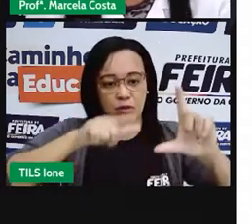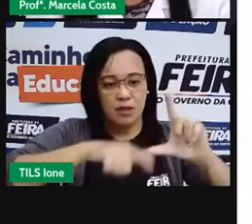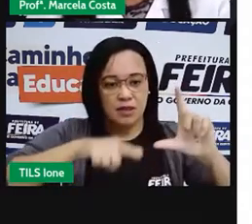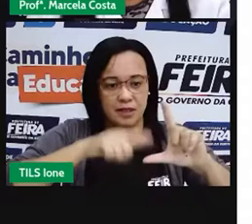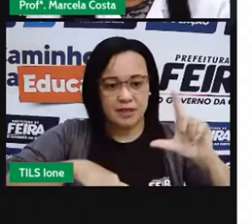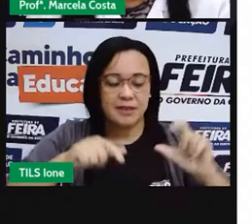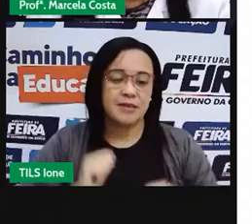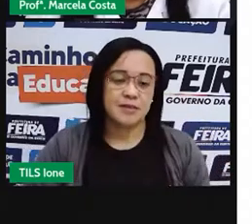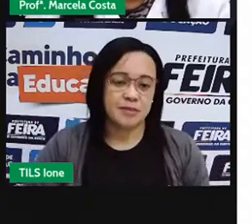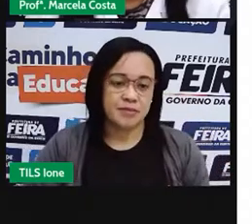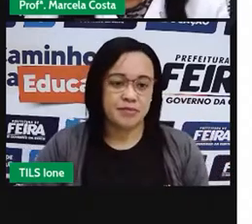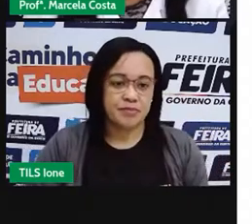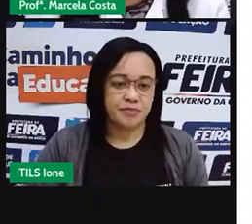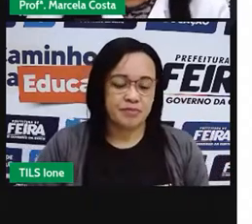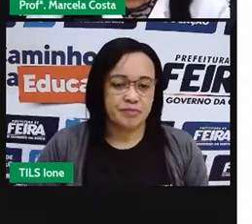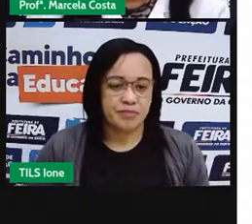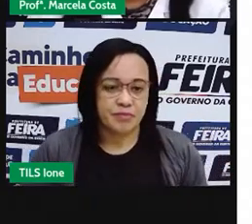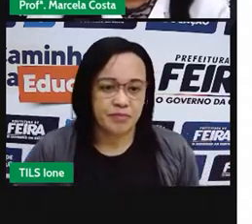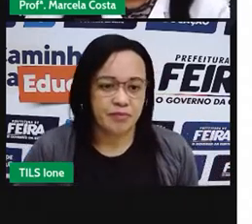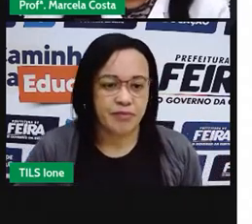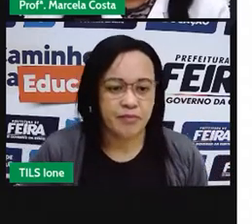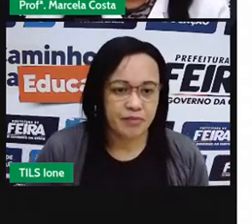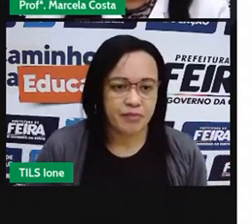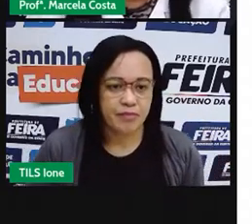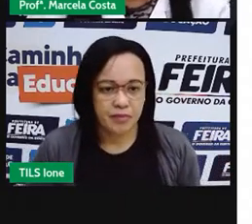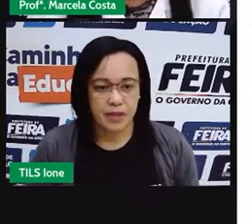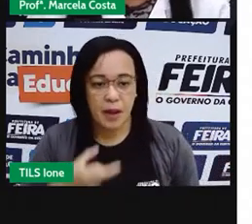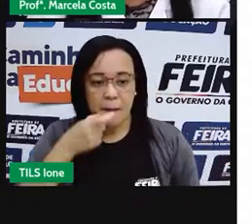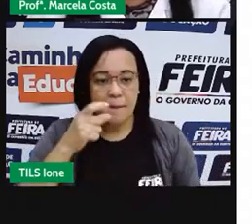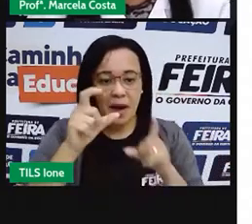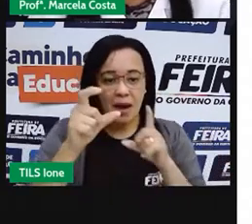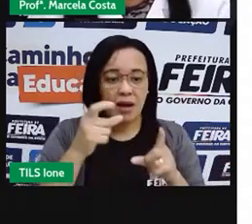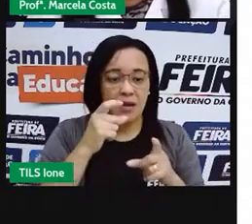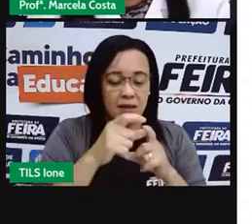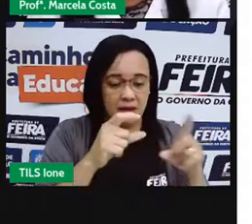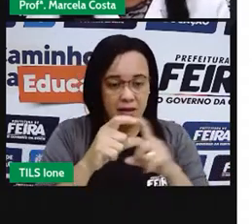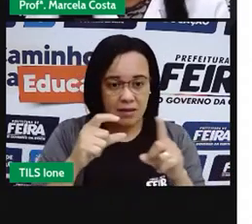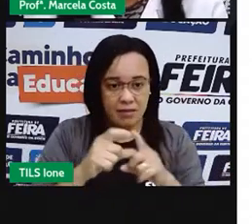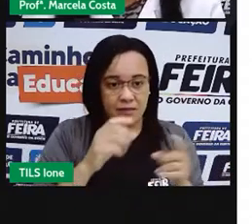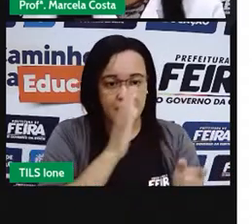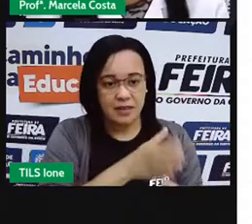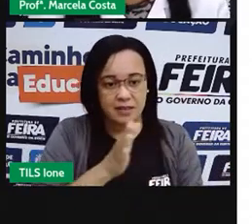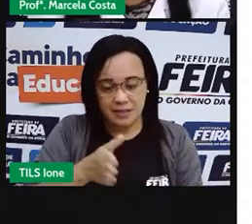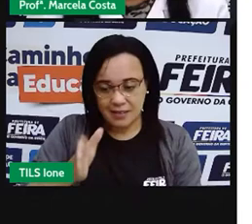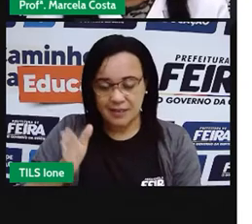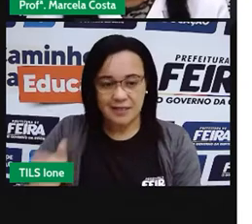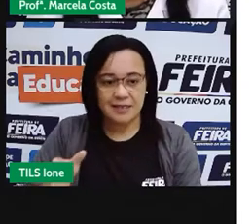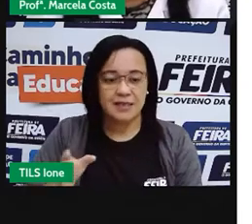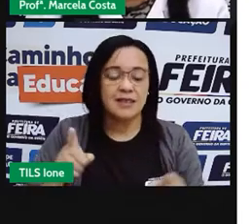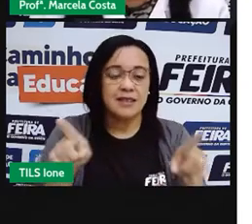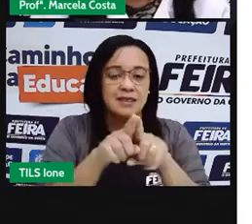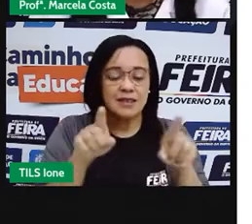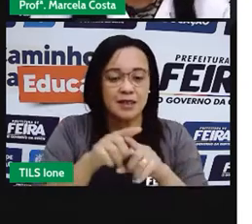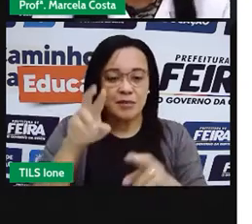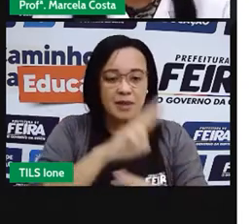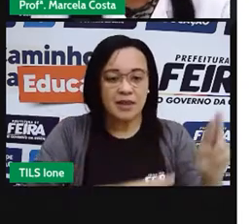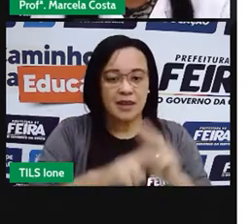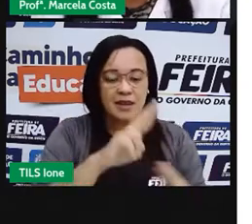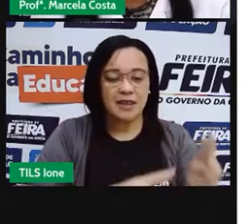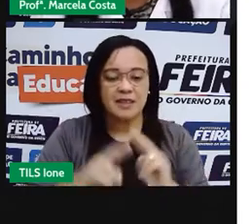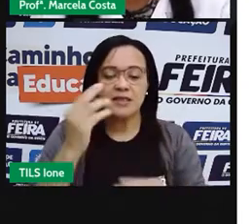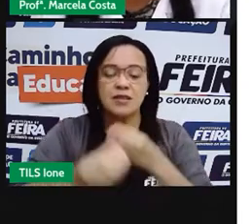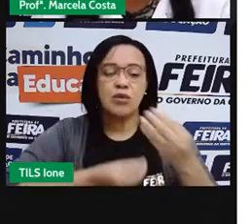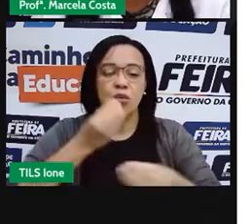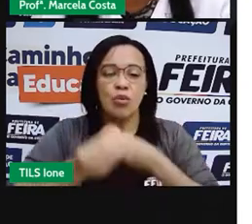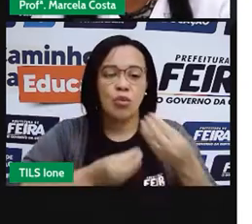a segmentar oralmente palavras em sílabas e fazer essa relação dos elementos sonoros das sílabas com as